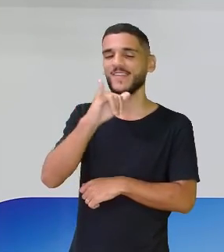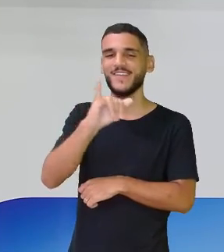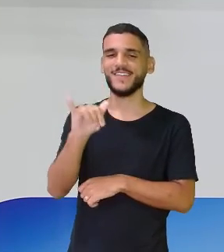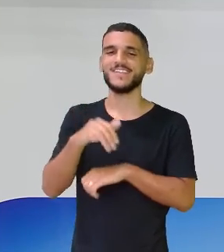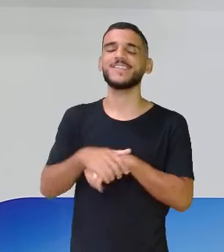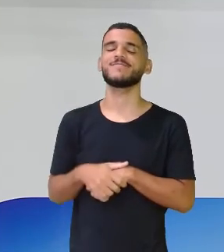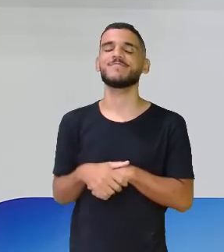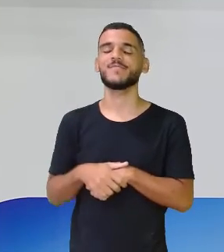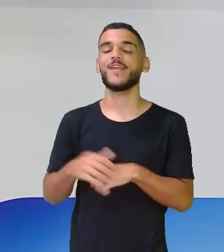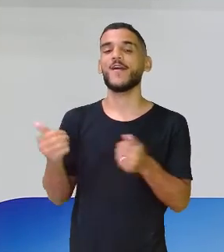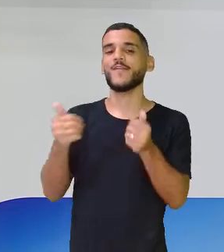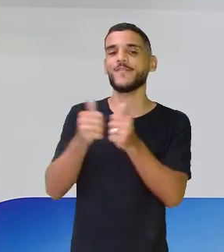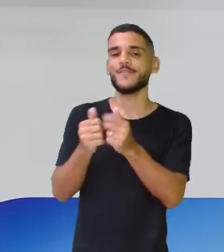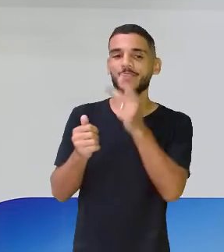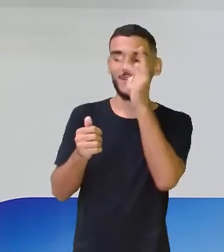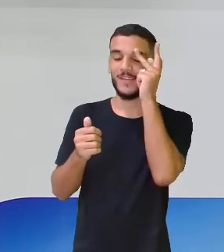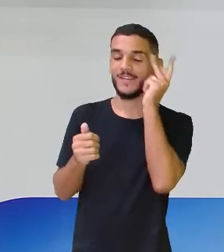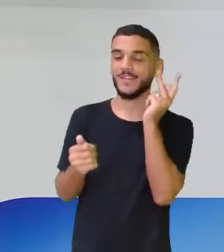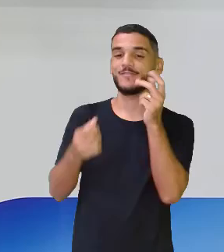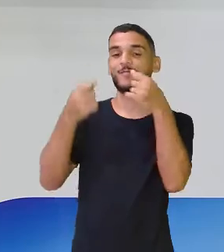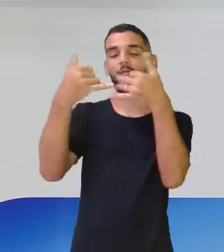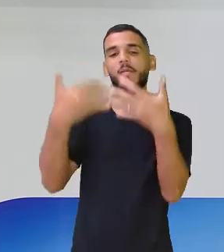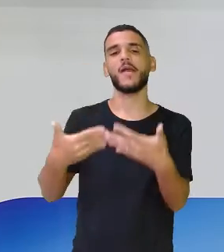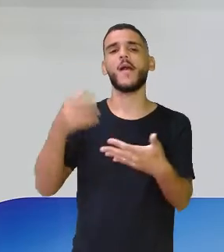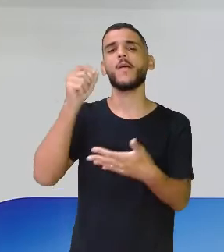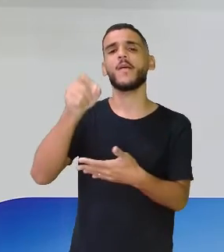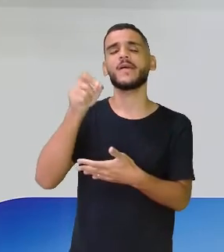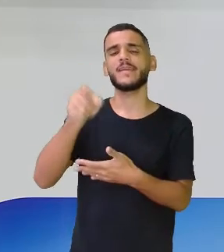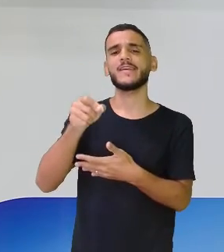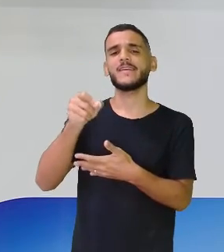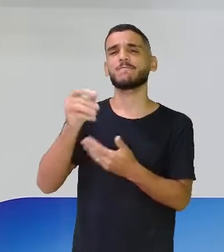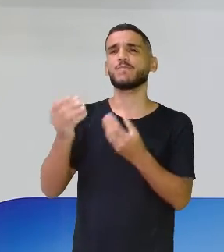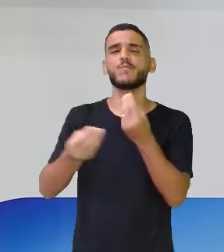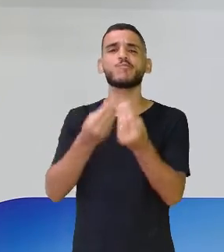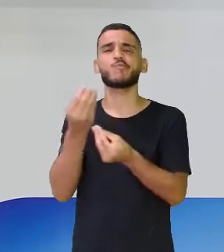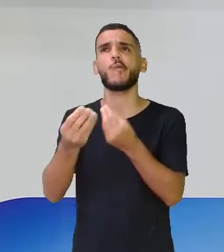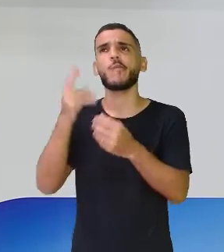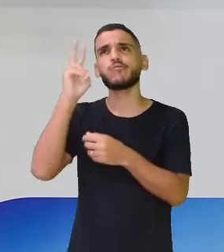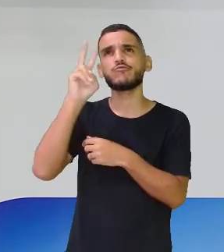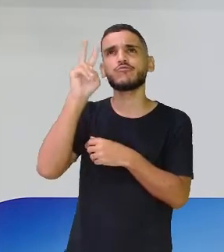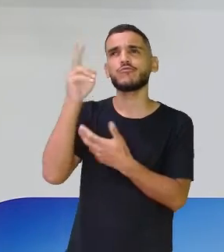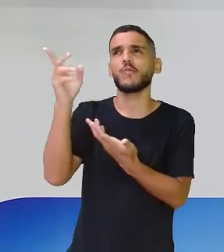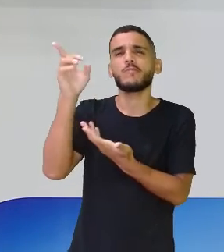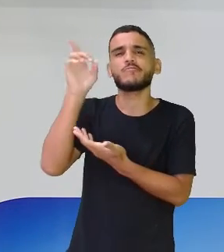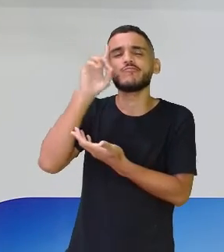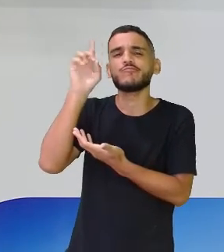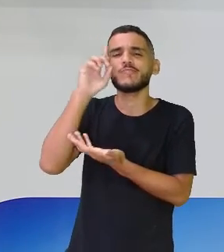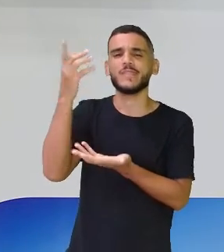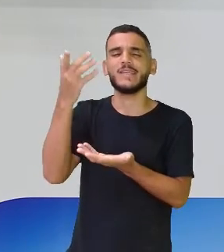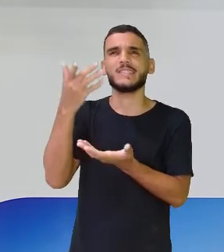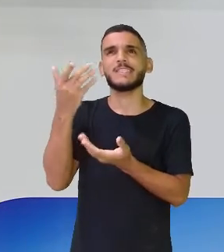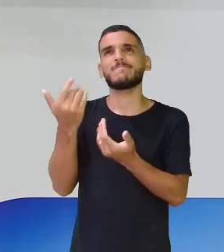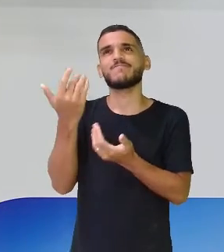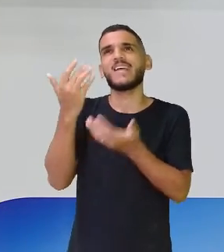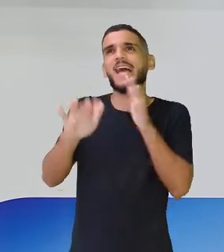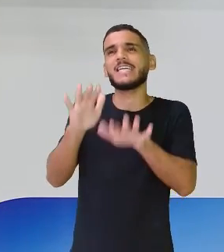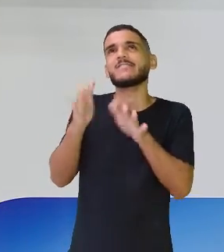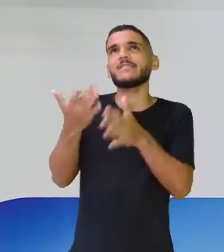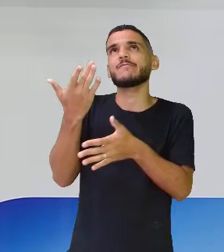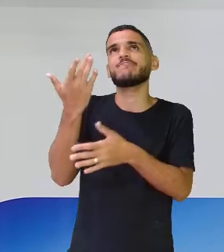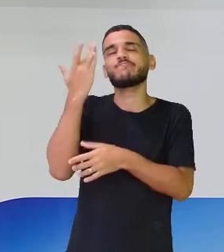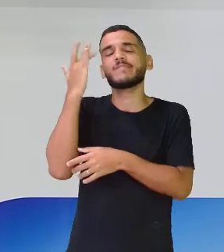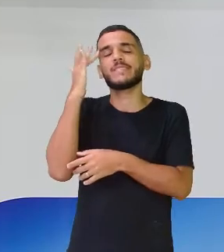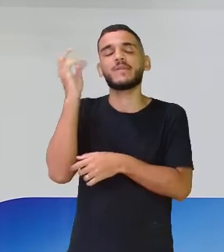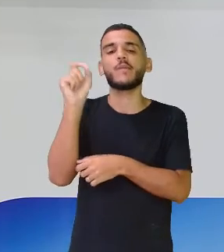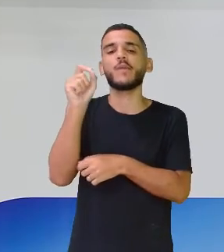sinal. Junto aqui com o Kansma, vamos falar a respeito de como a história ela se dá no dia a dia. A gente às vezes pensa que a história ela é algo